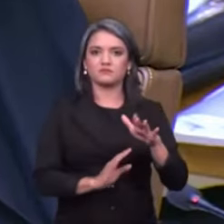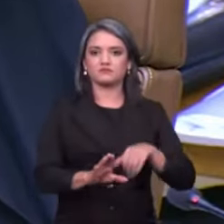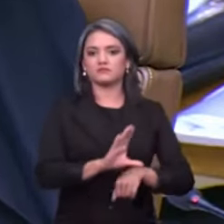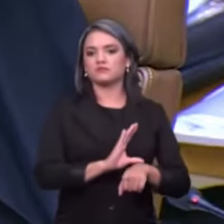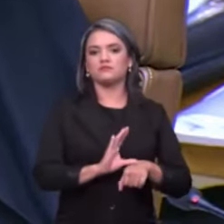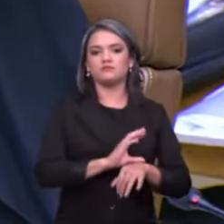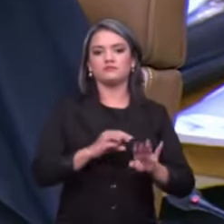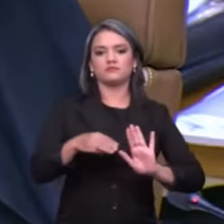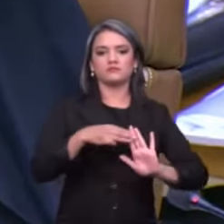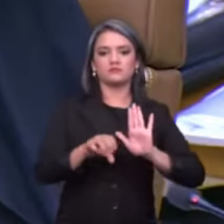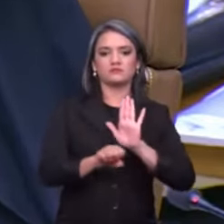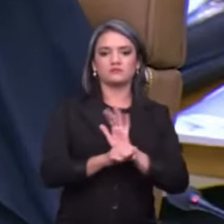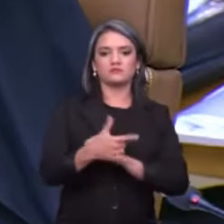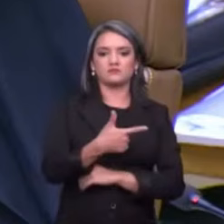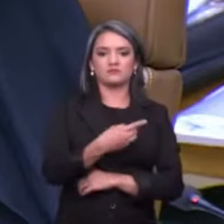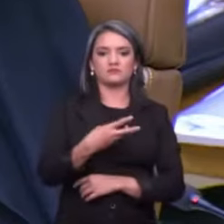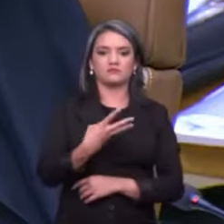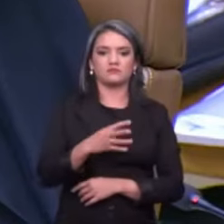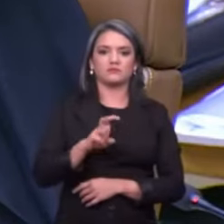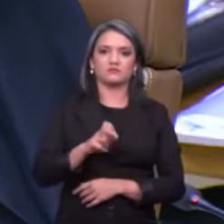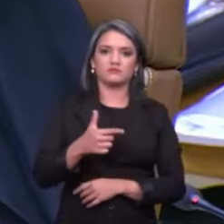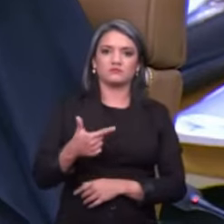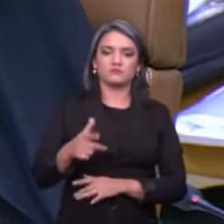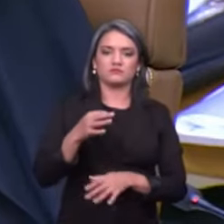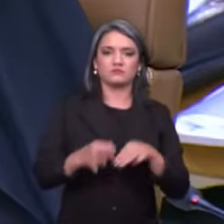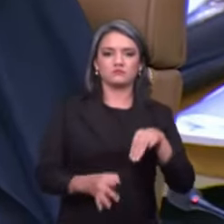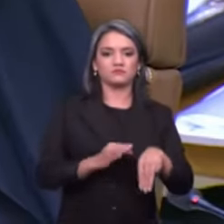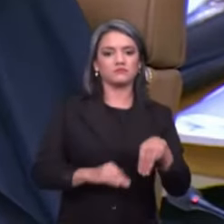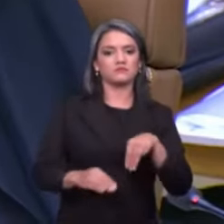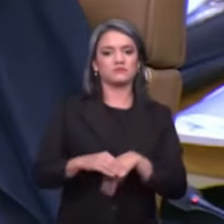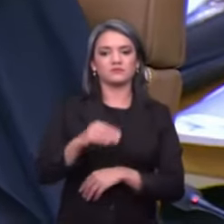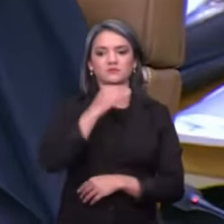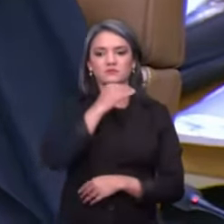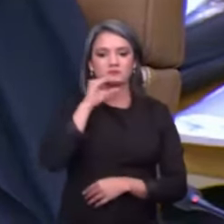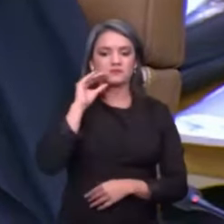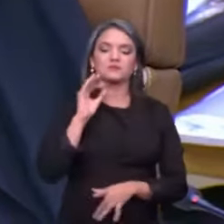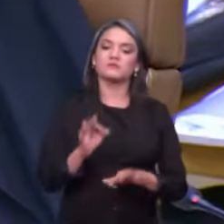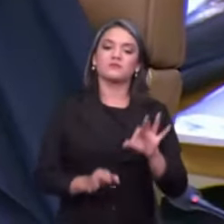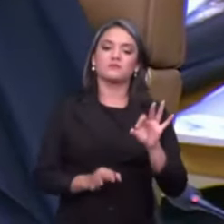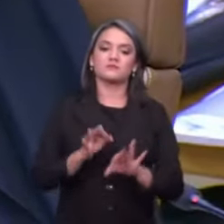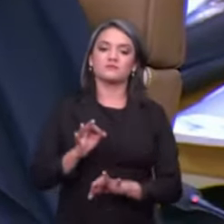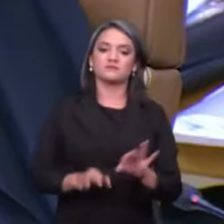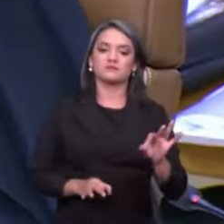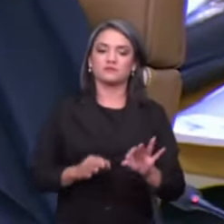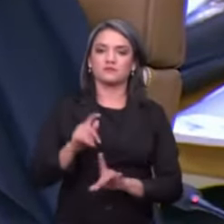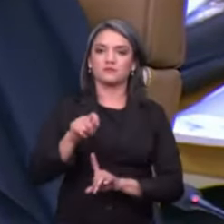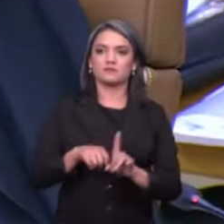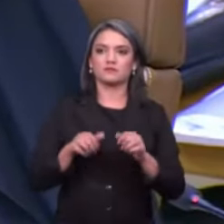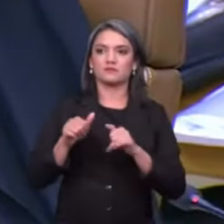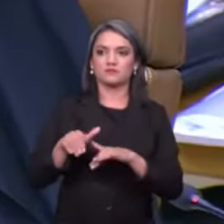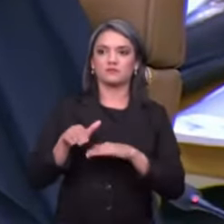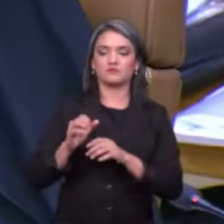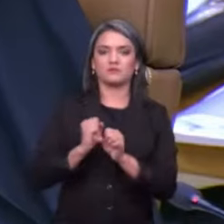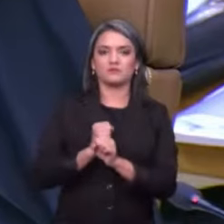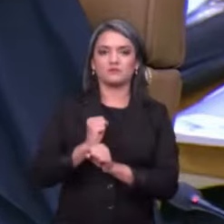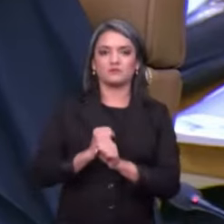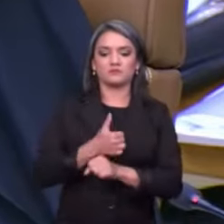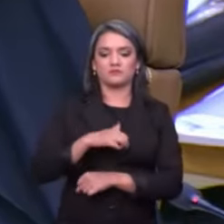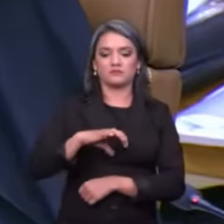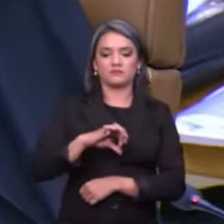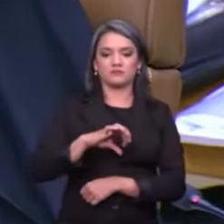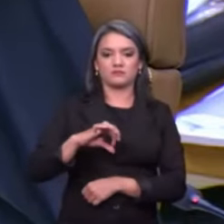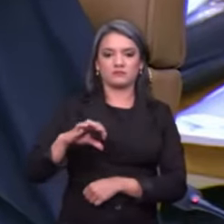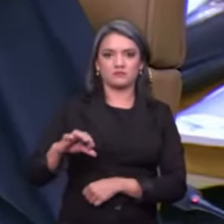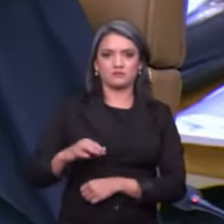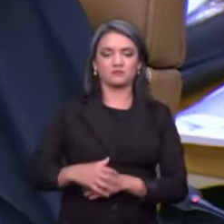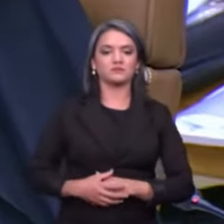segurança 23.452, ministro Celso de Mello, julgado em setembro de 99. O direito à saúde se